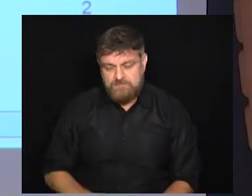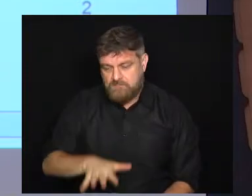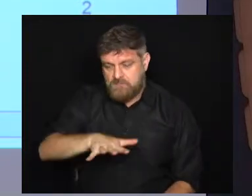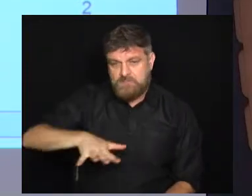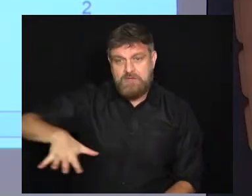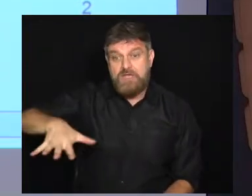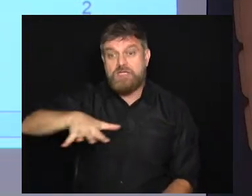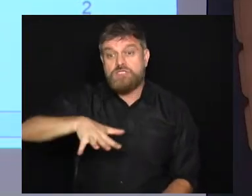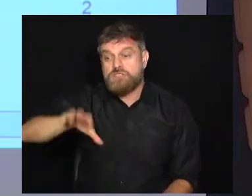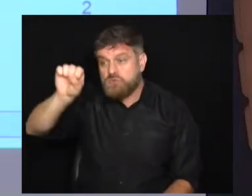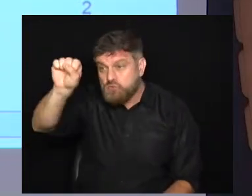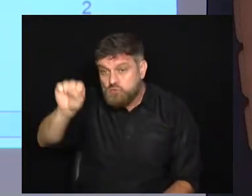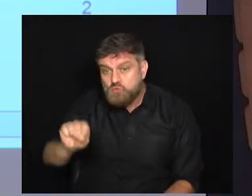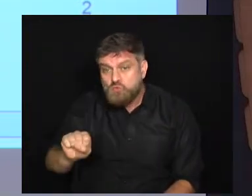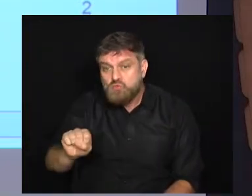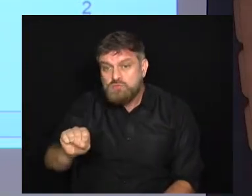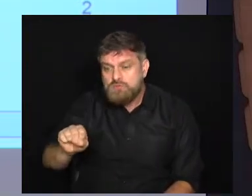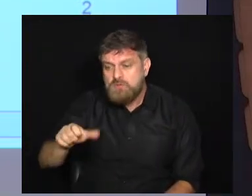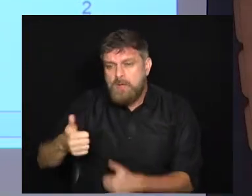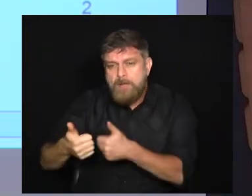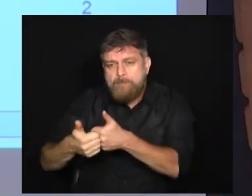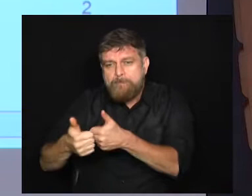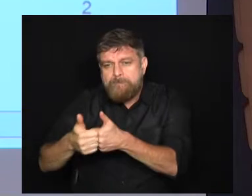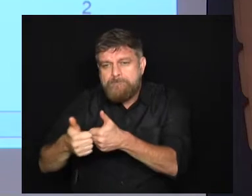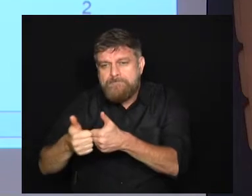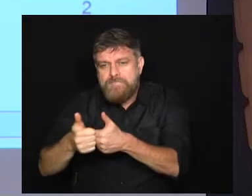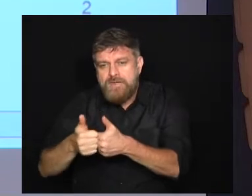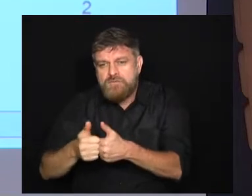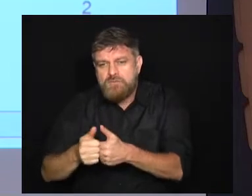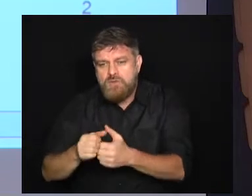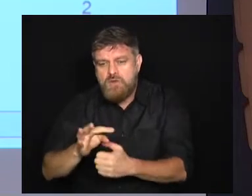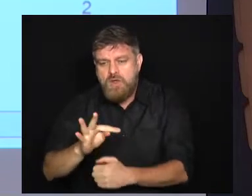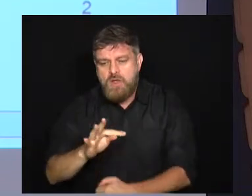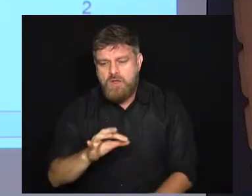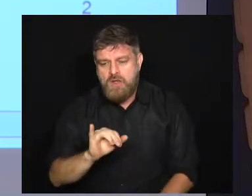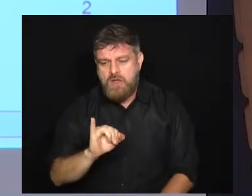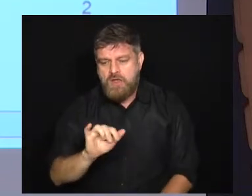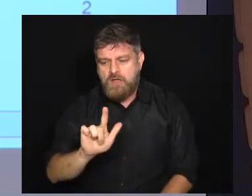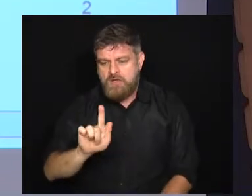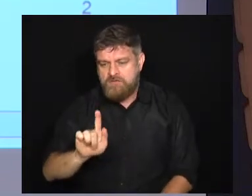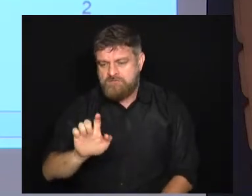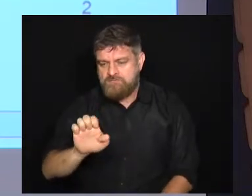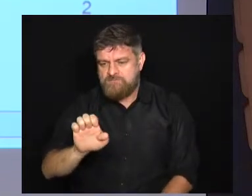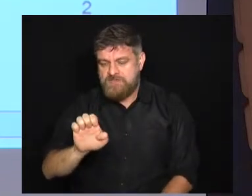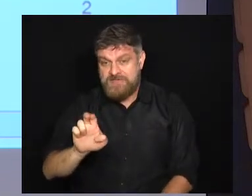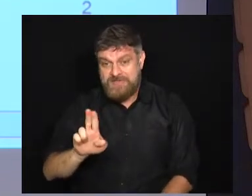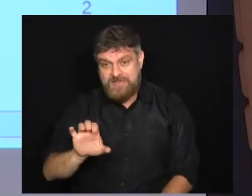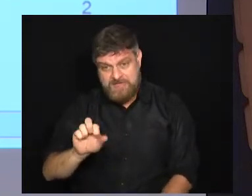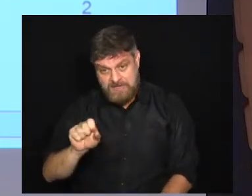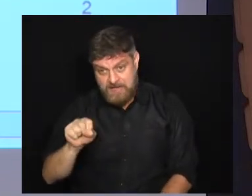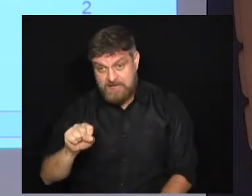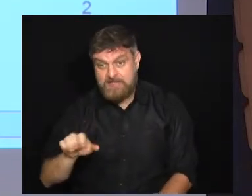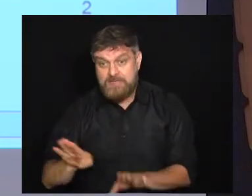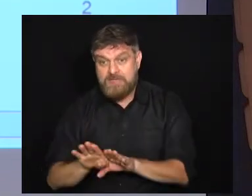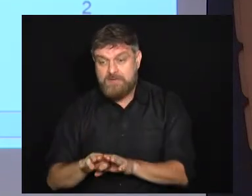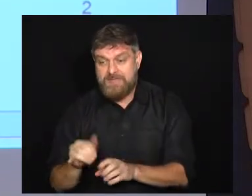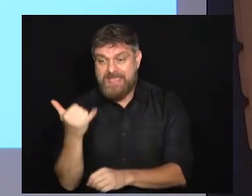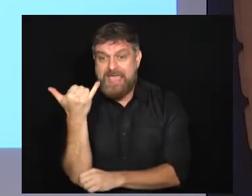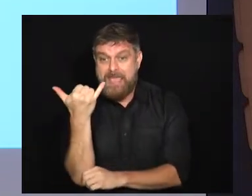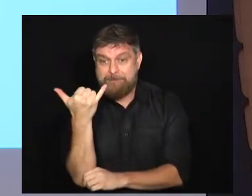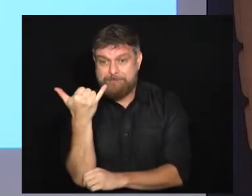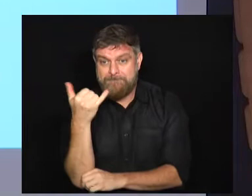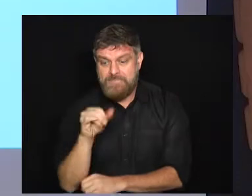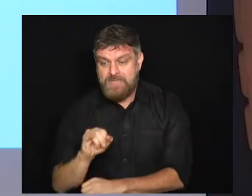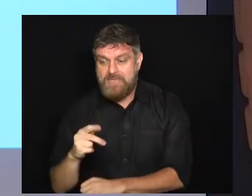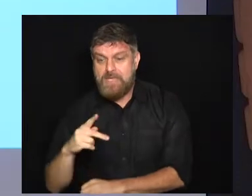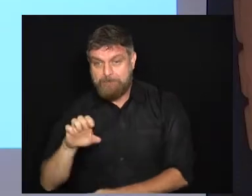sul tem uma região próxima ao Figueira e ao IP, onde está tendo transmissão. Quando a gente coloca o